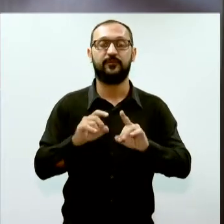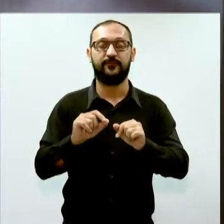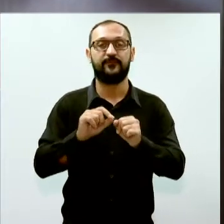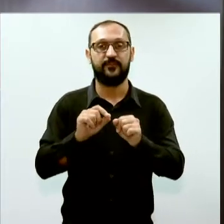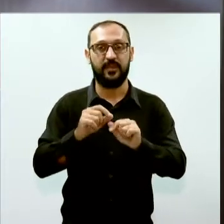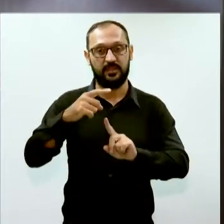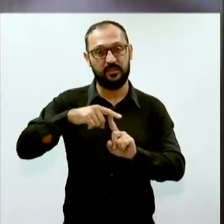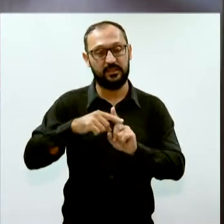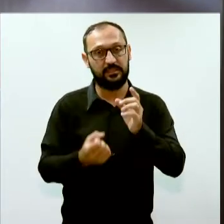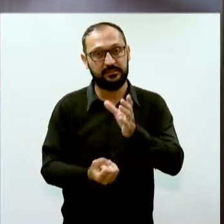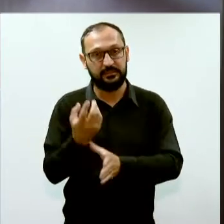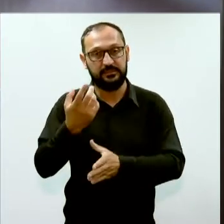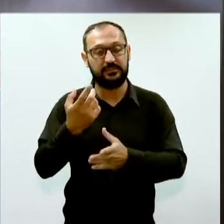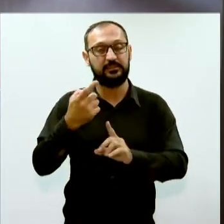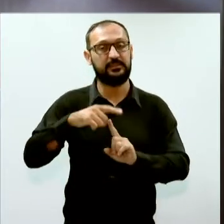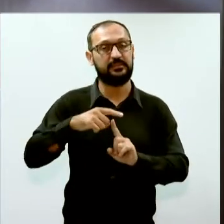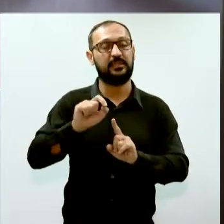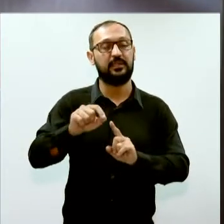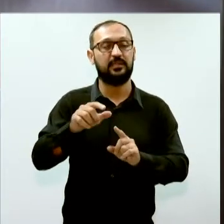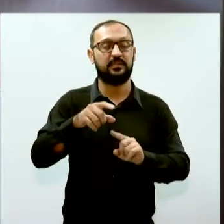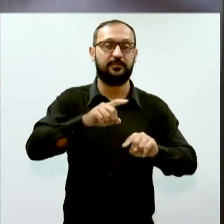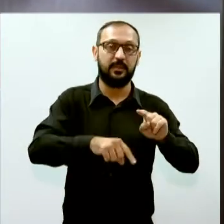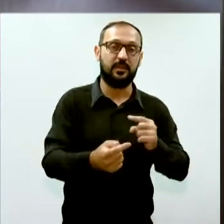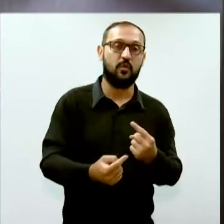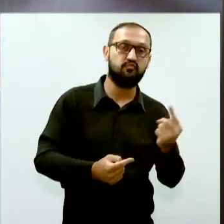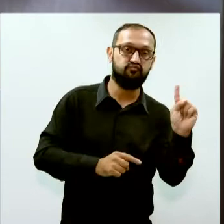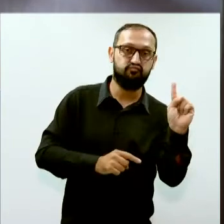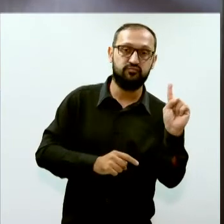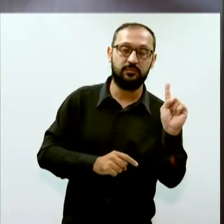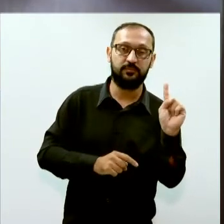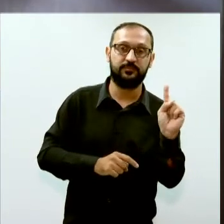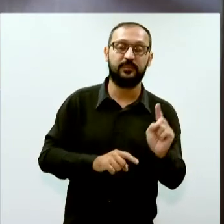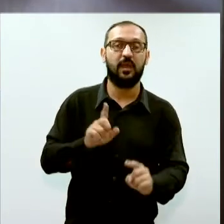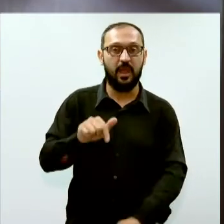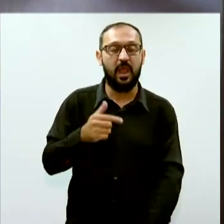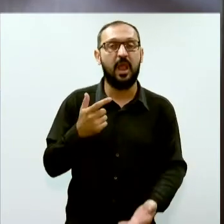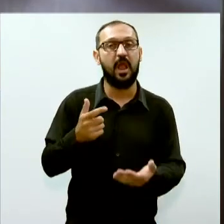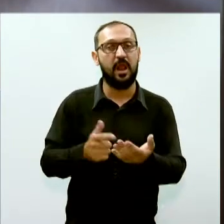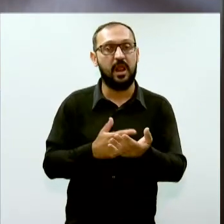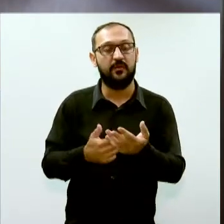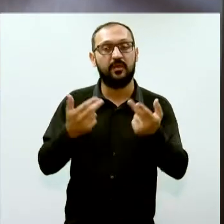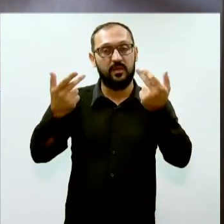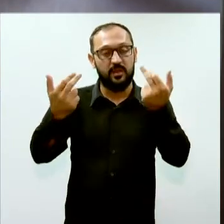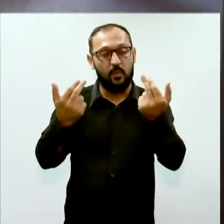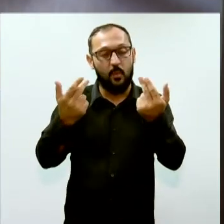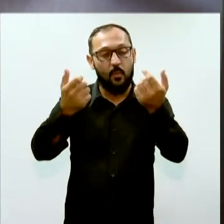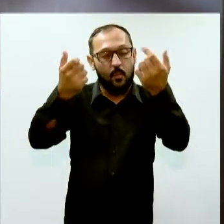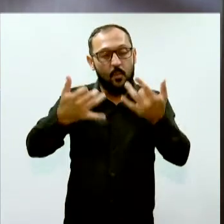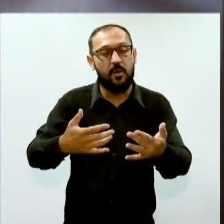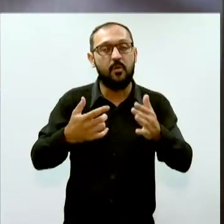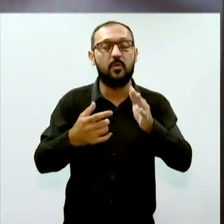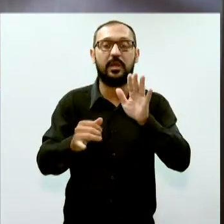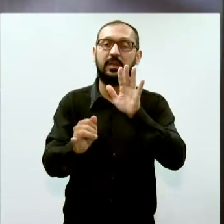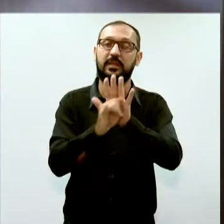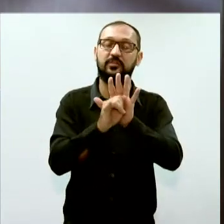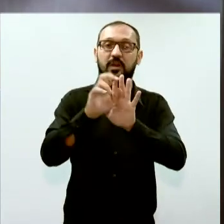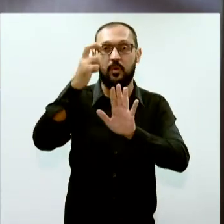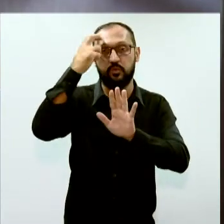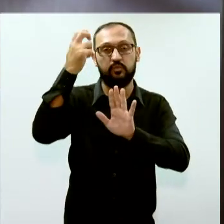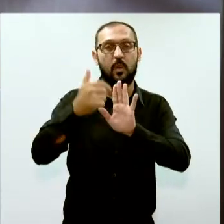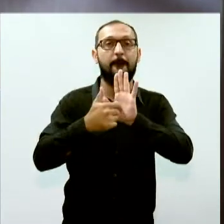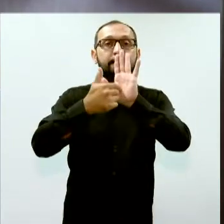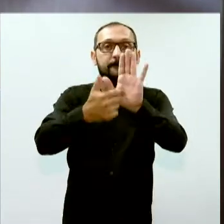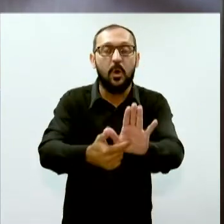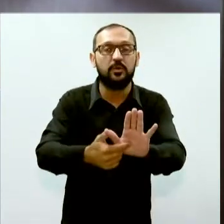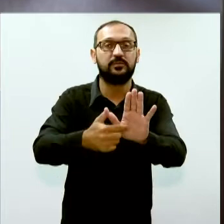língua terena, né, sendo essa coleção uma delas. São livros como esse que evidenciam a identidade cultural dos índios